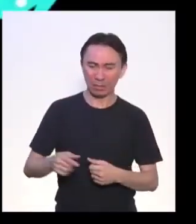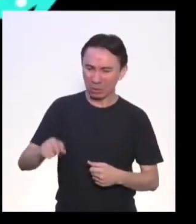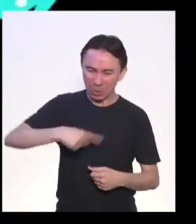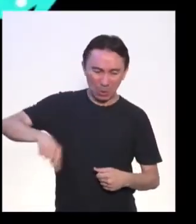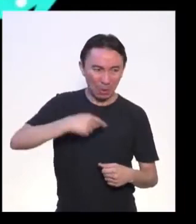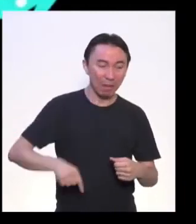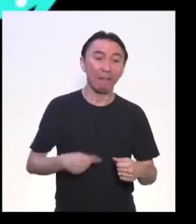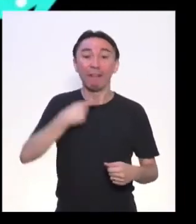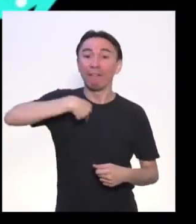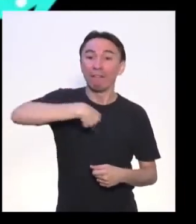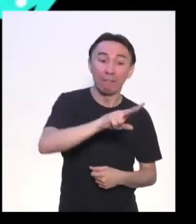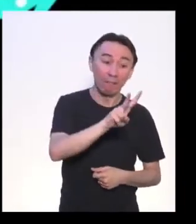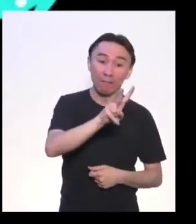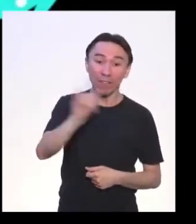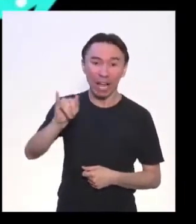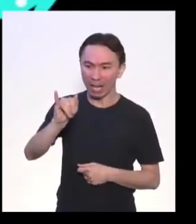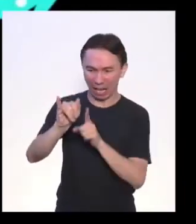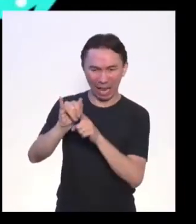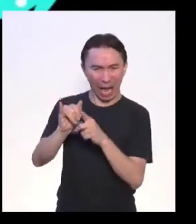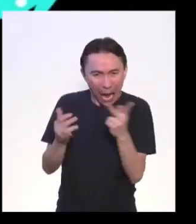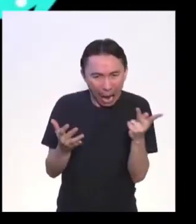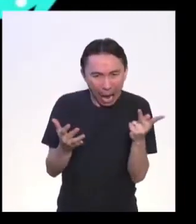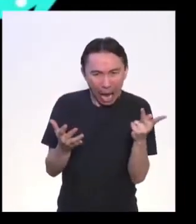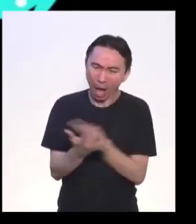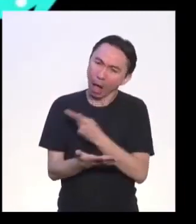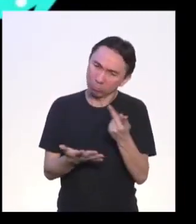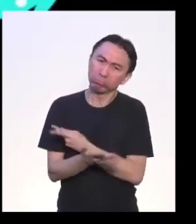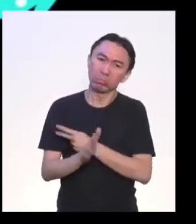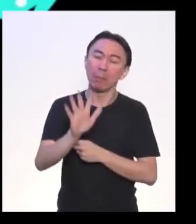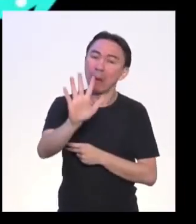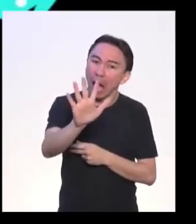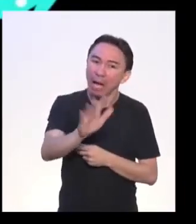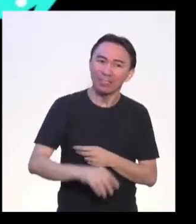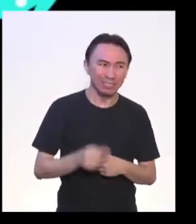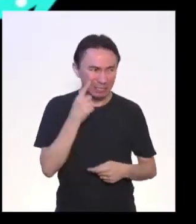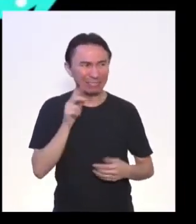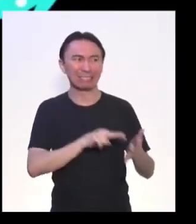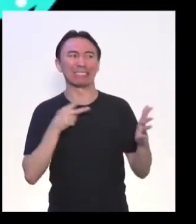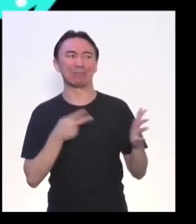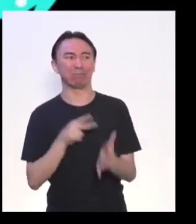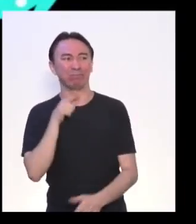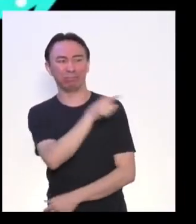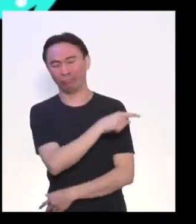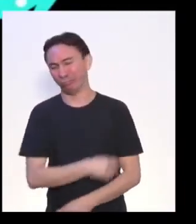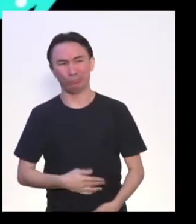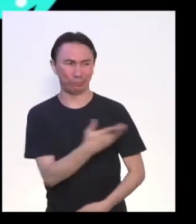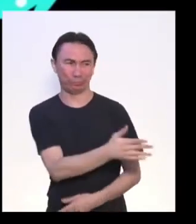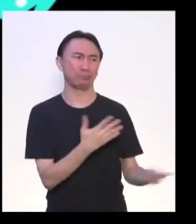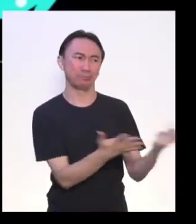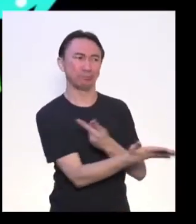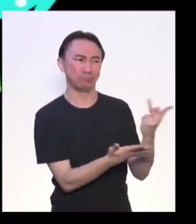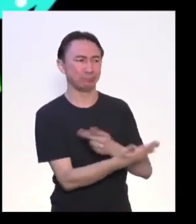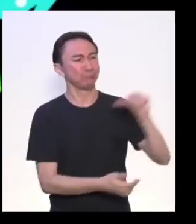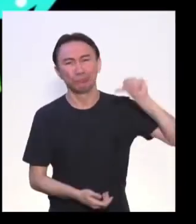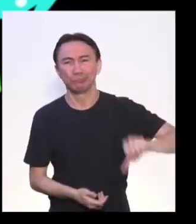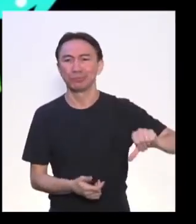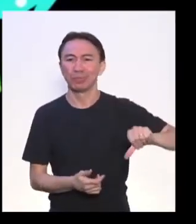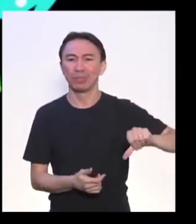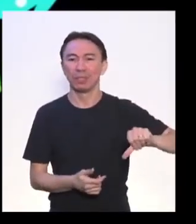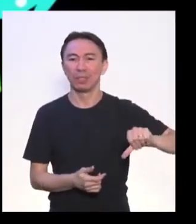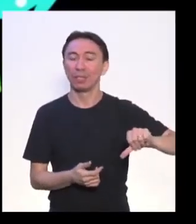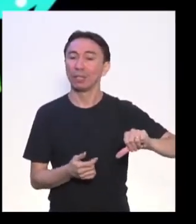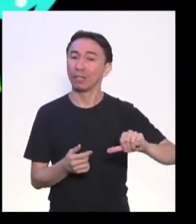adequado. Isso não significa que ao ouvir uma frase como essa, eu deva fazer qualquer juízo de valor a respeito de quem a